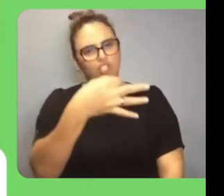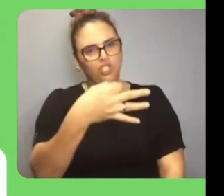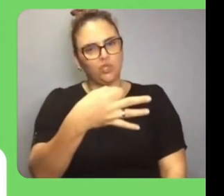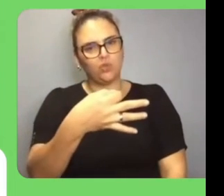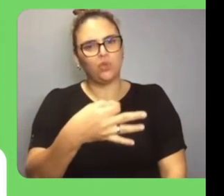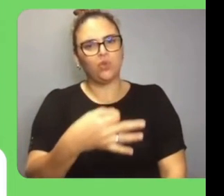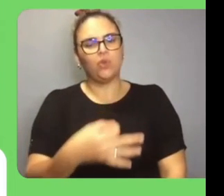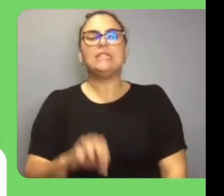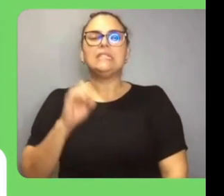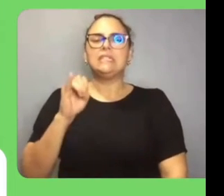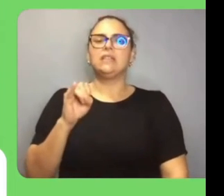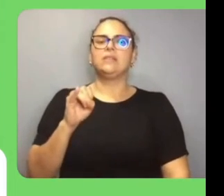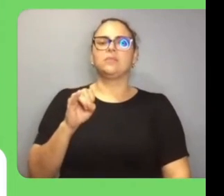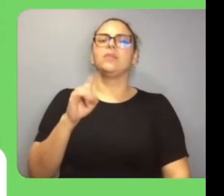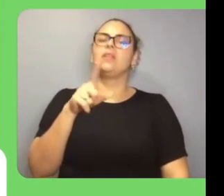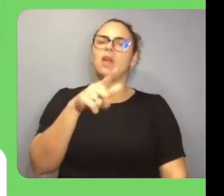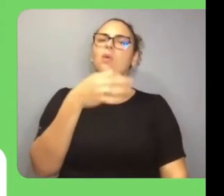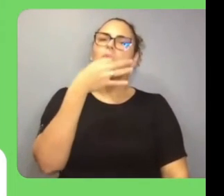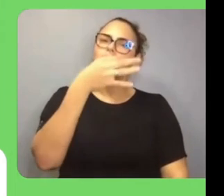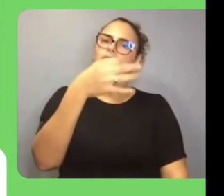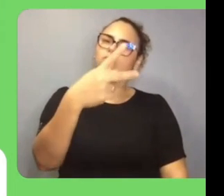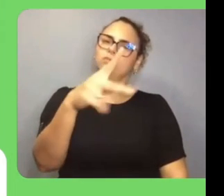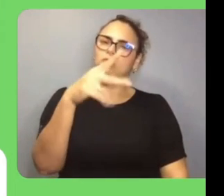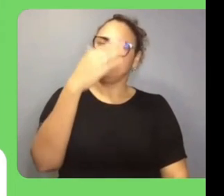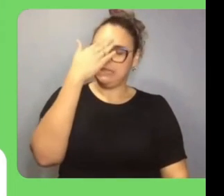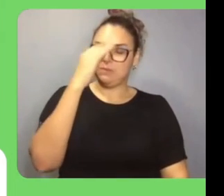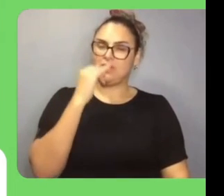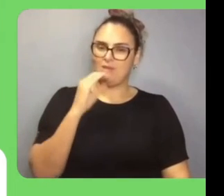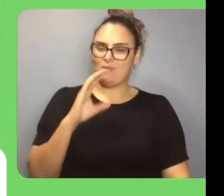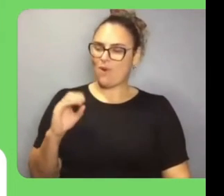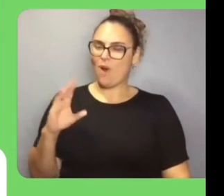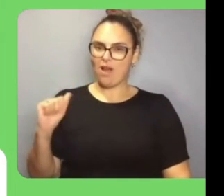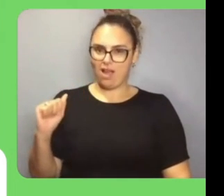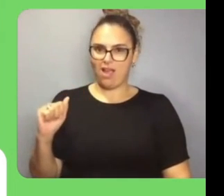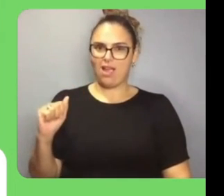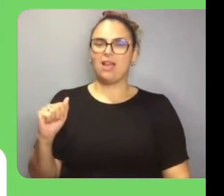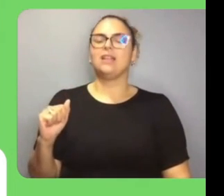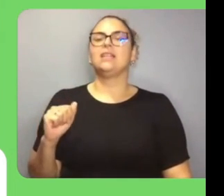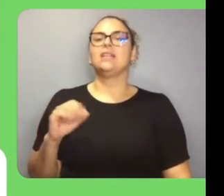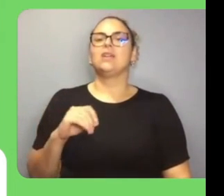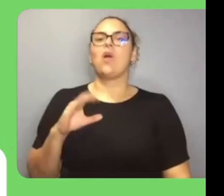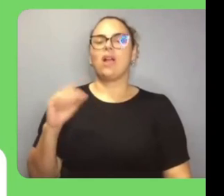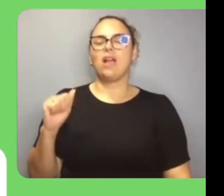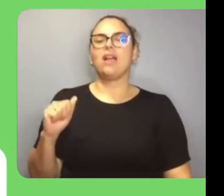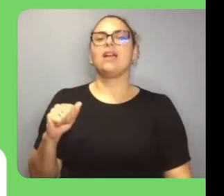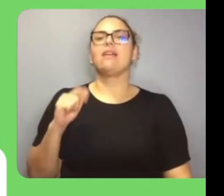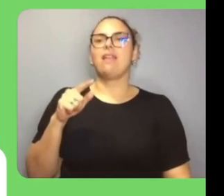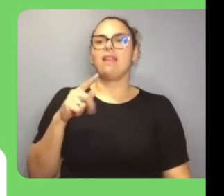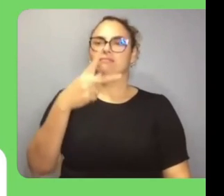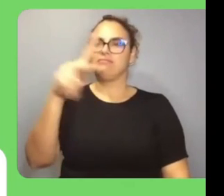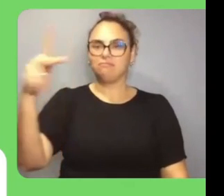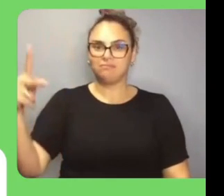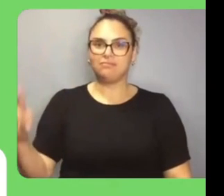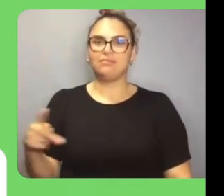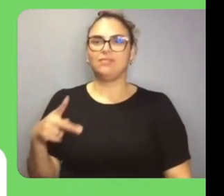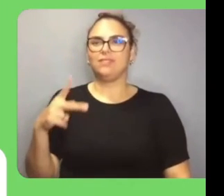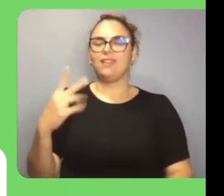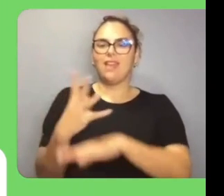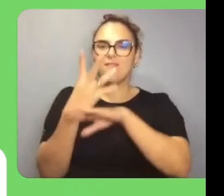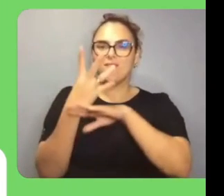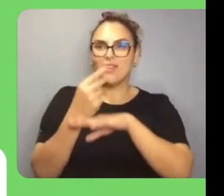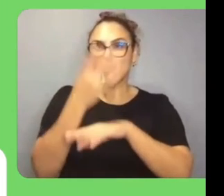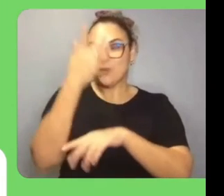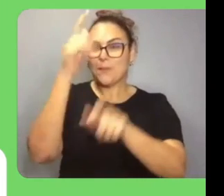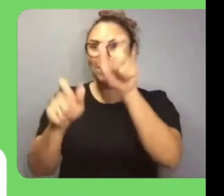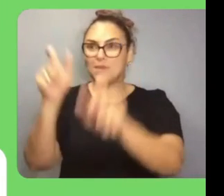entram. Eu entendo o seu ponto, assim, cara, se a Coca-Cola quiser pegar teus artistas no evento, eles têm mais